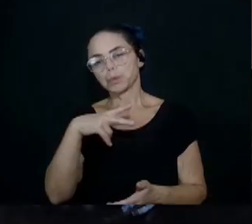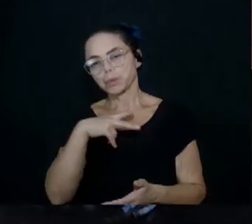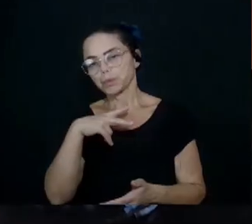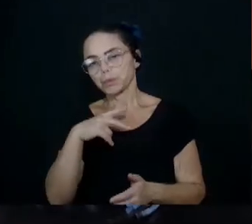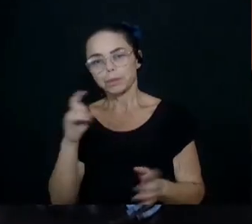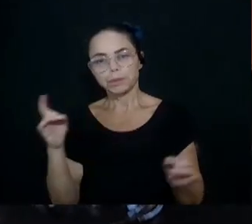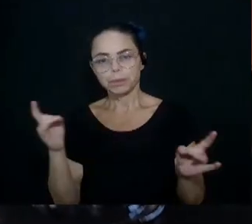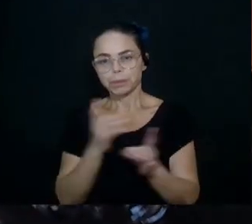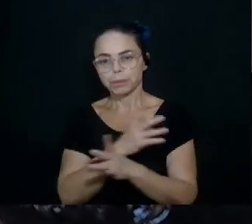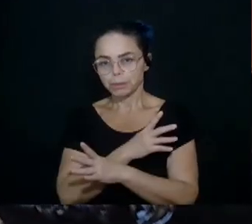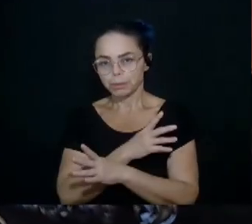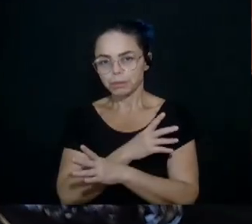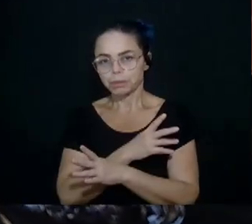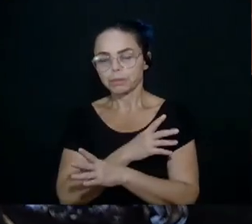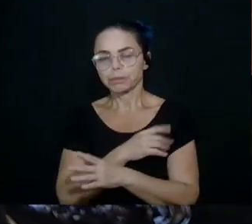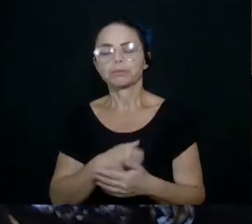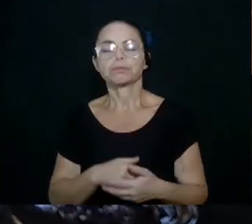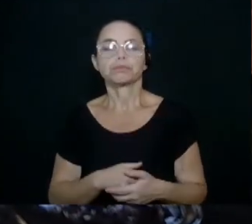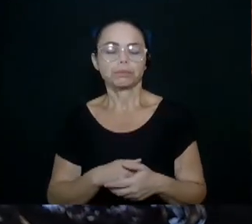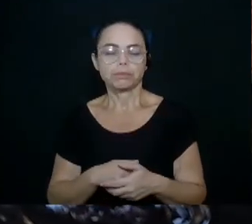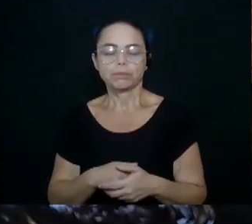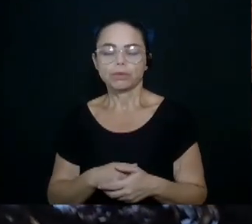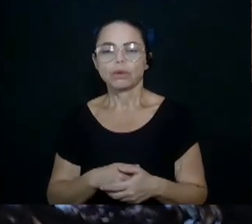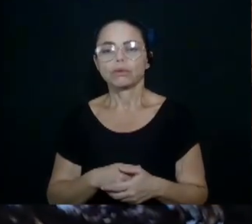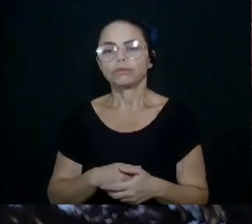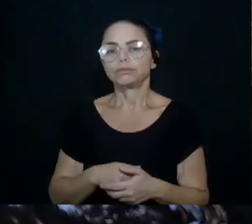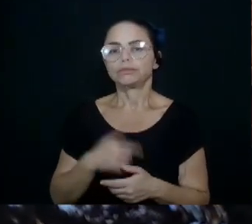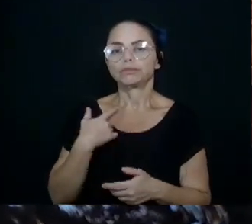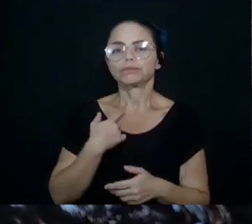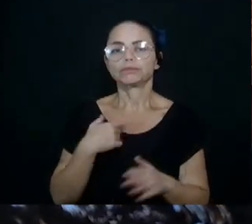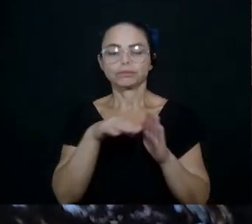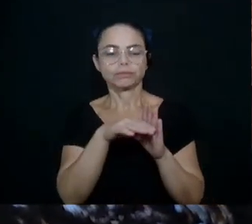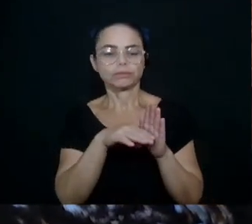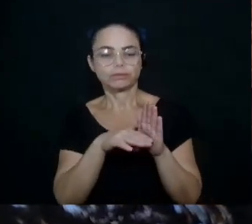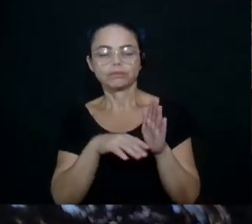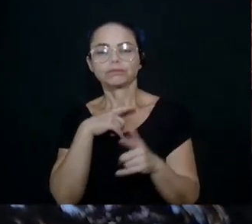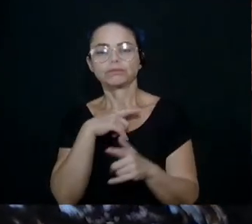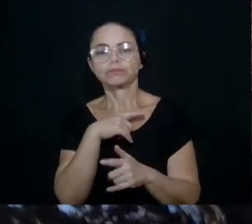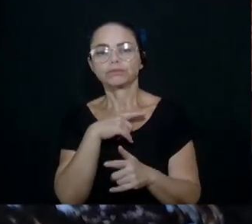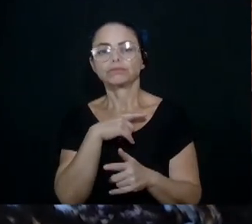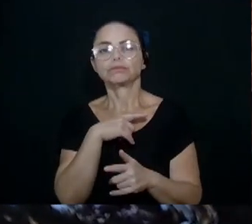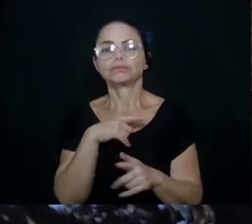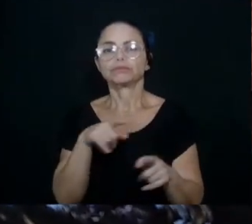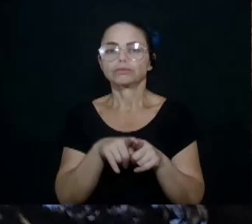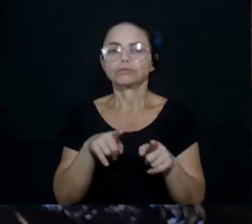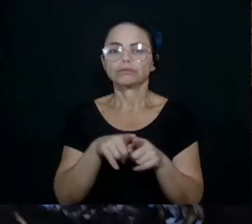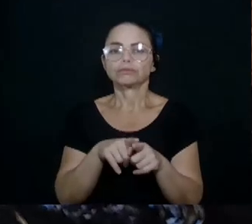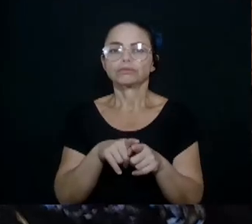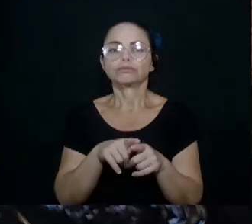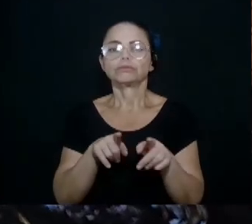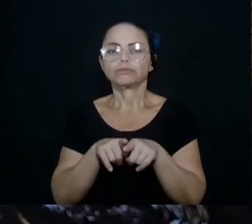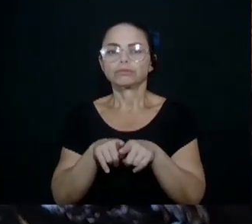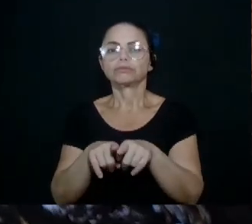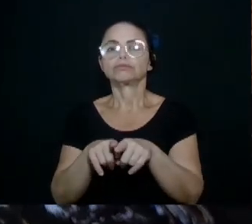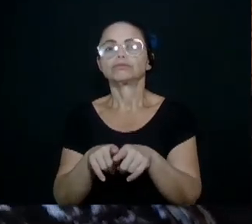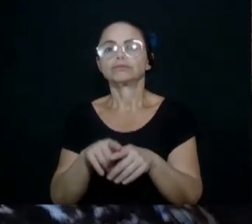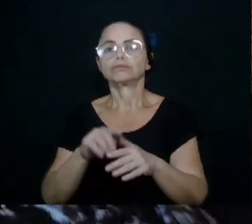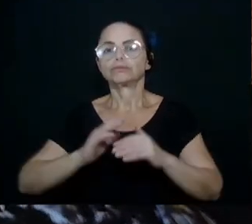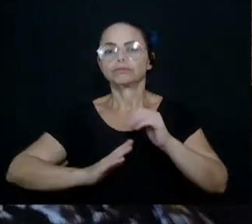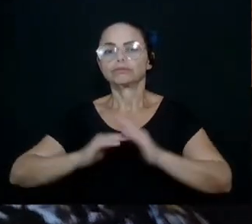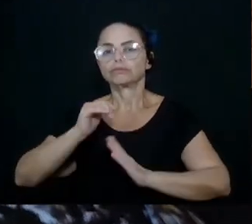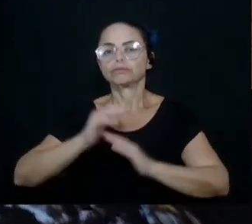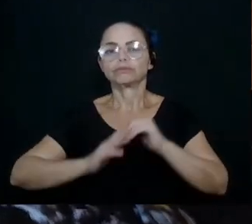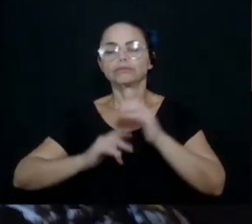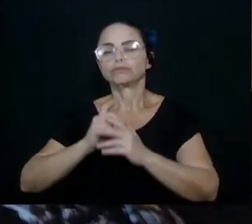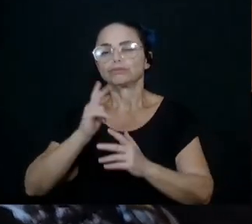inclusive para escalar. Para que você escale, você teve que então também fazer parcerias com os profissionais. Quem